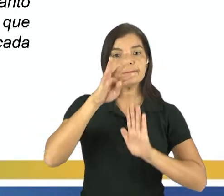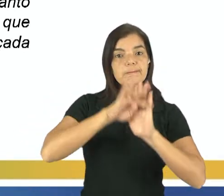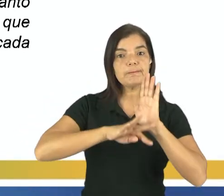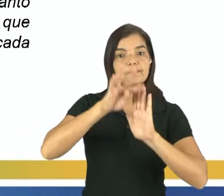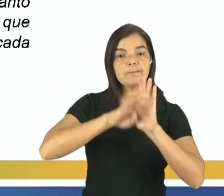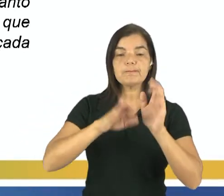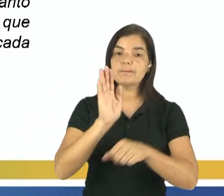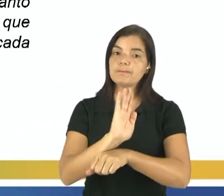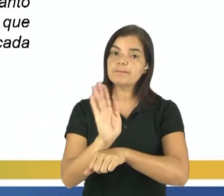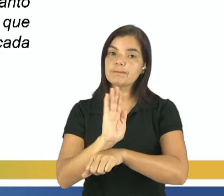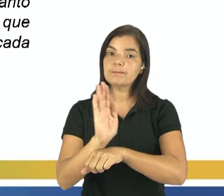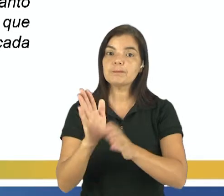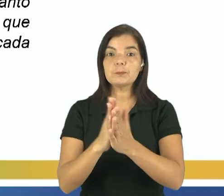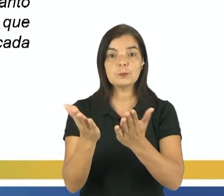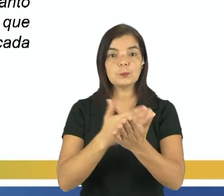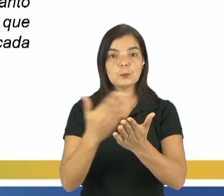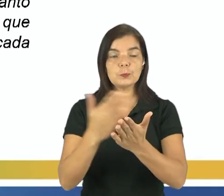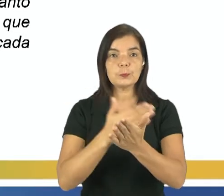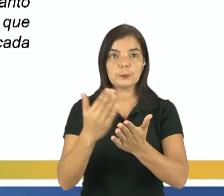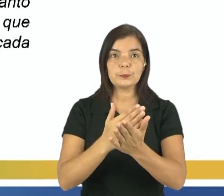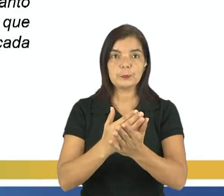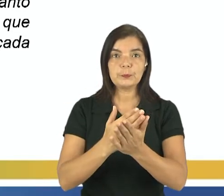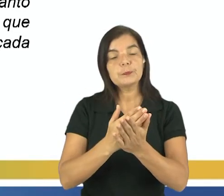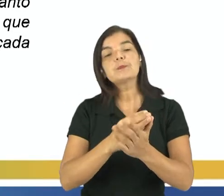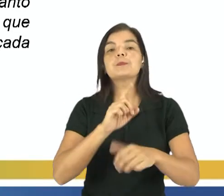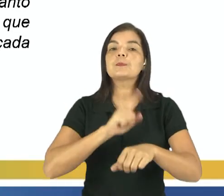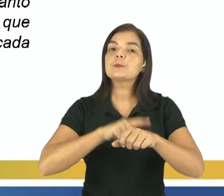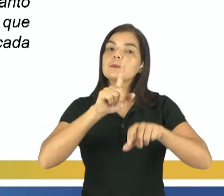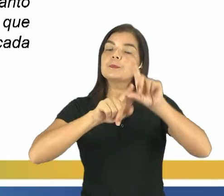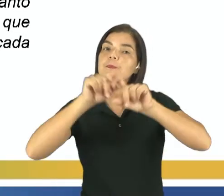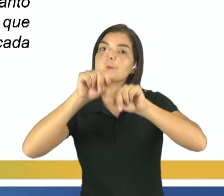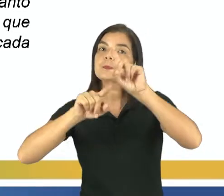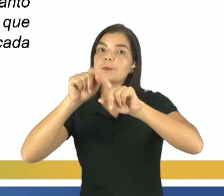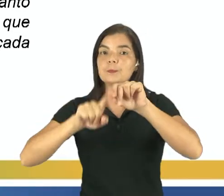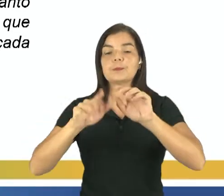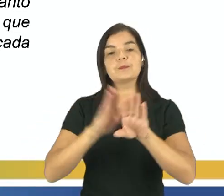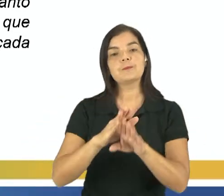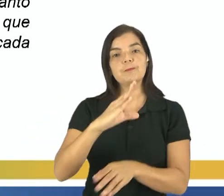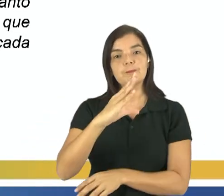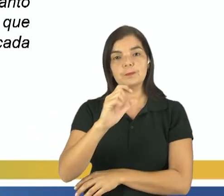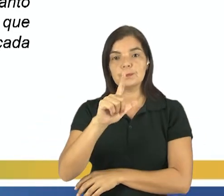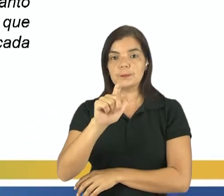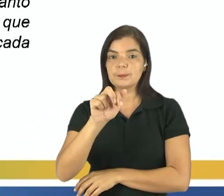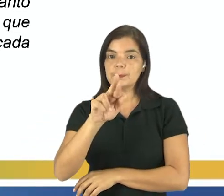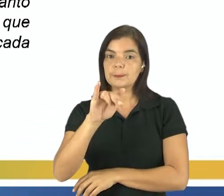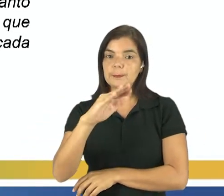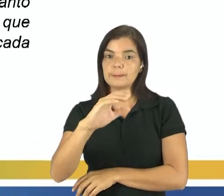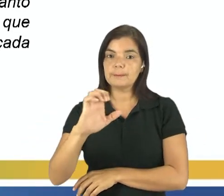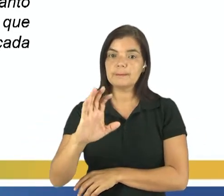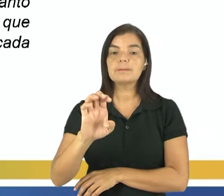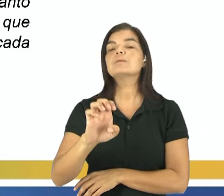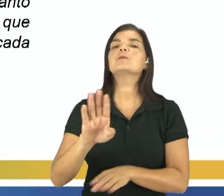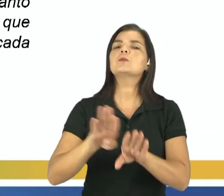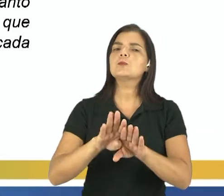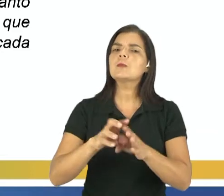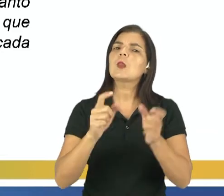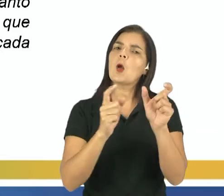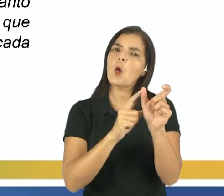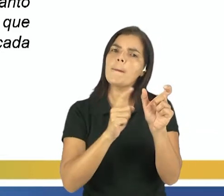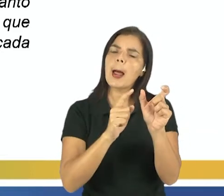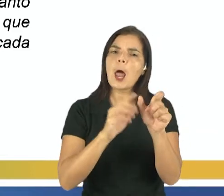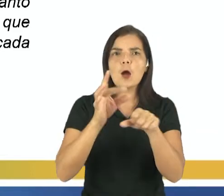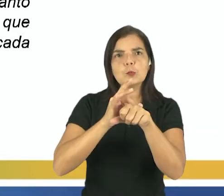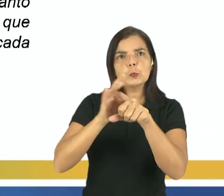trecho do livro A Hora da Estrela, de Clarice Lispector. Percebam nesse exemplo que a gente tem alguns elementos destacados,